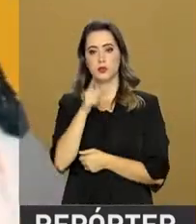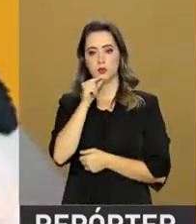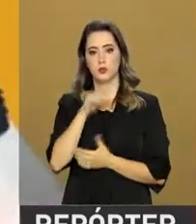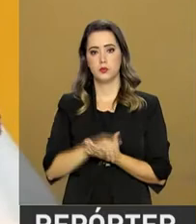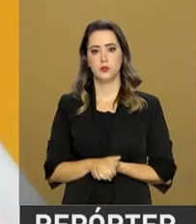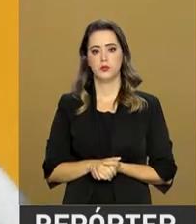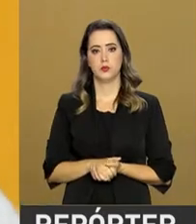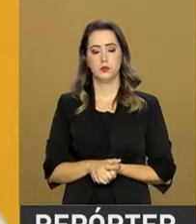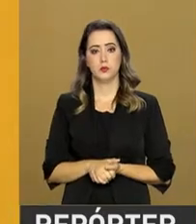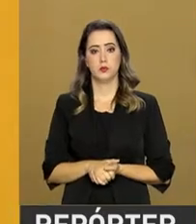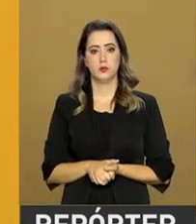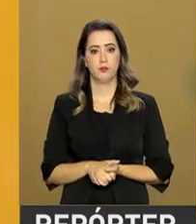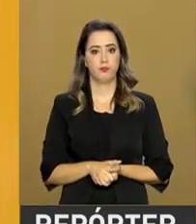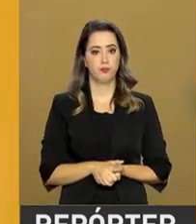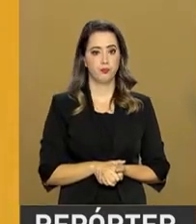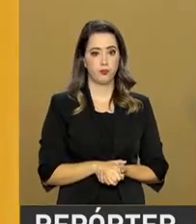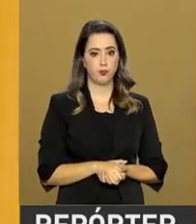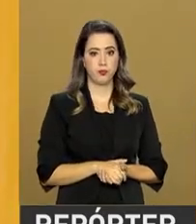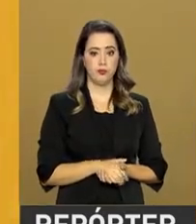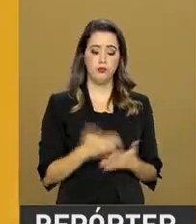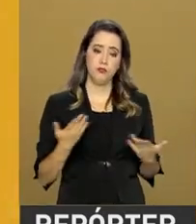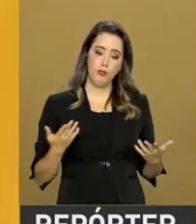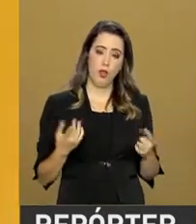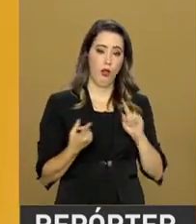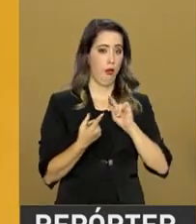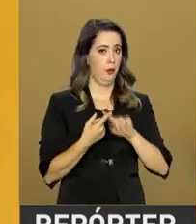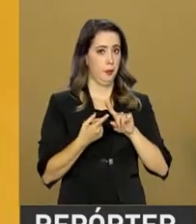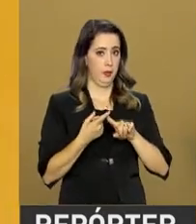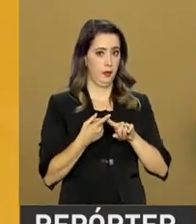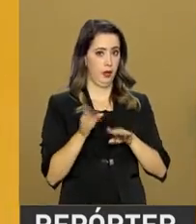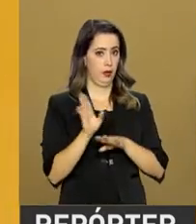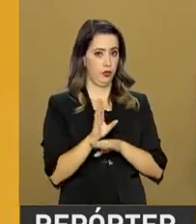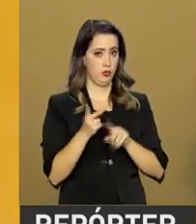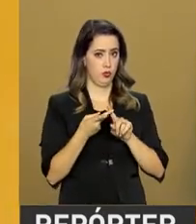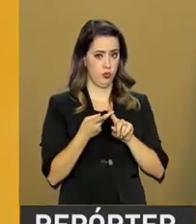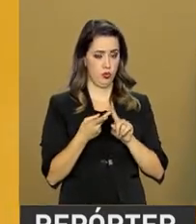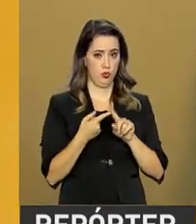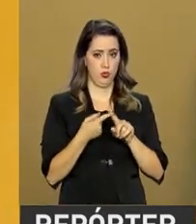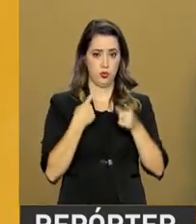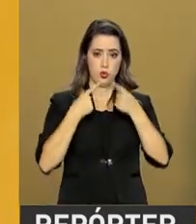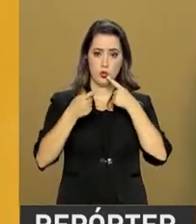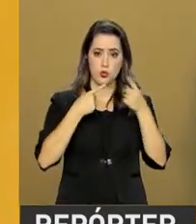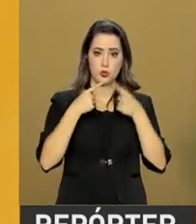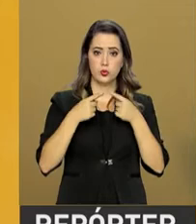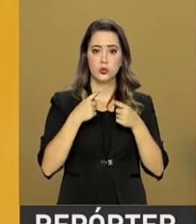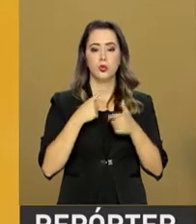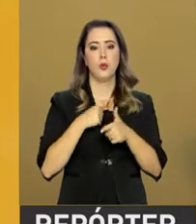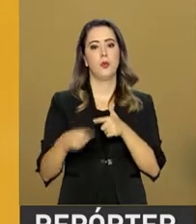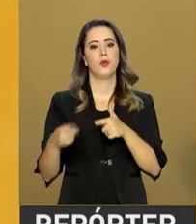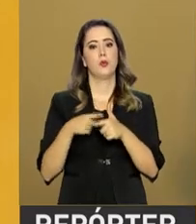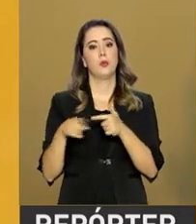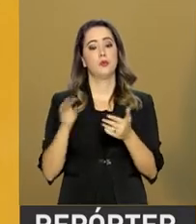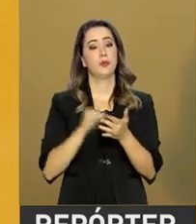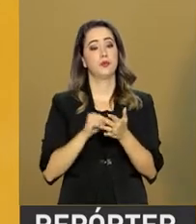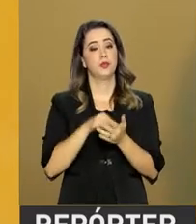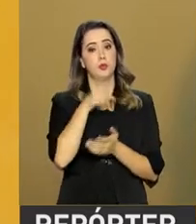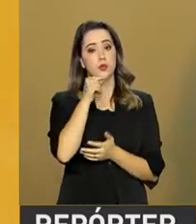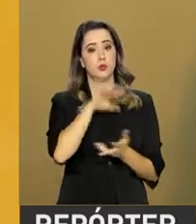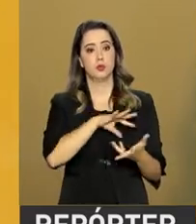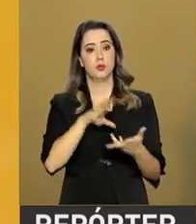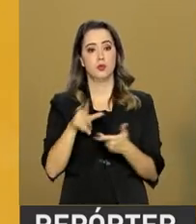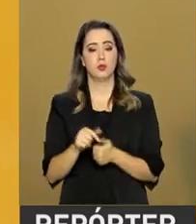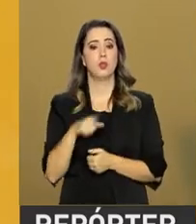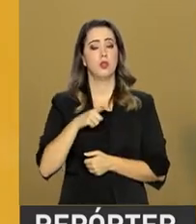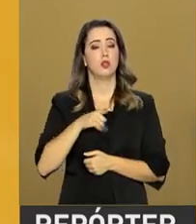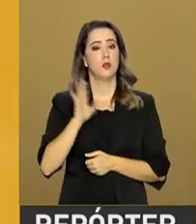tacho 22 tipos contribuições em primeiro lugar é discutir o problema da água no mundo nós temos no mundo ainda